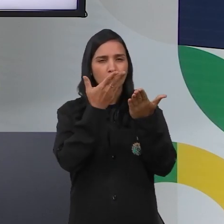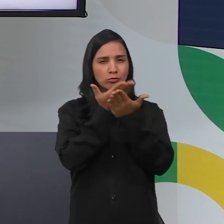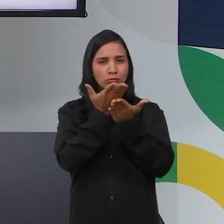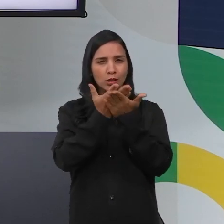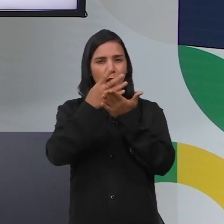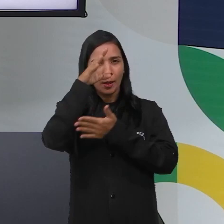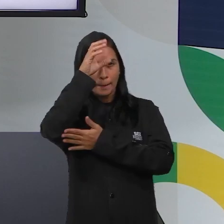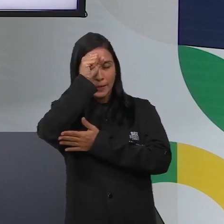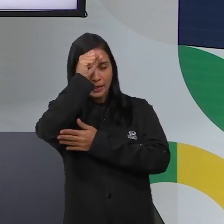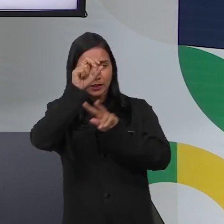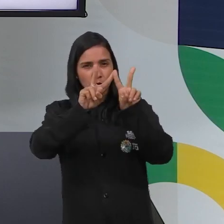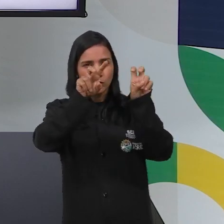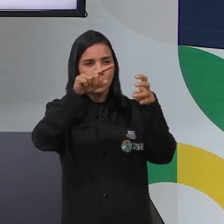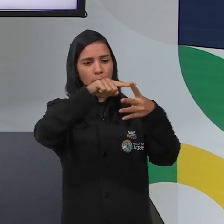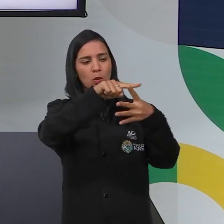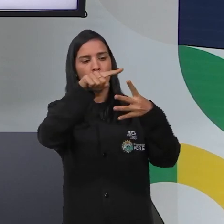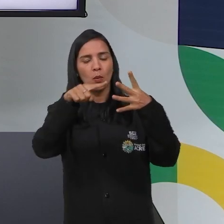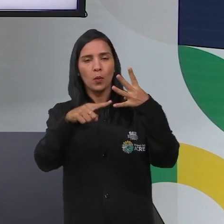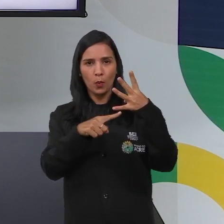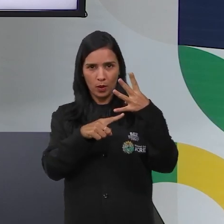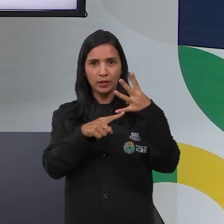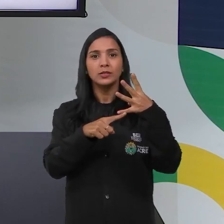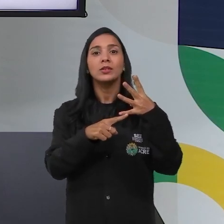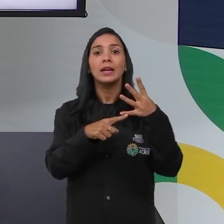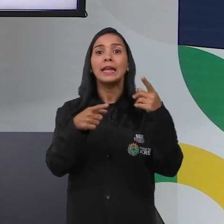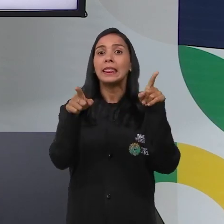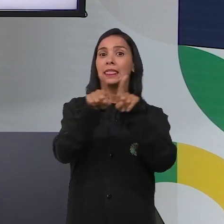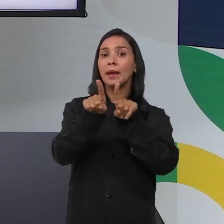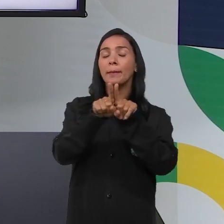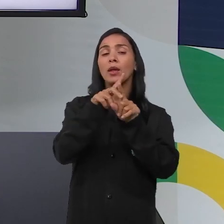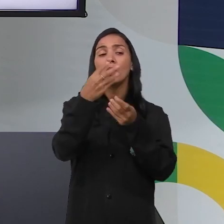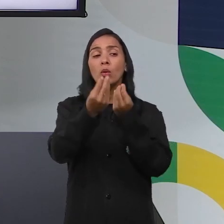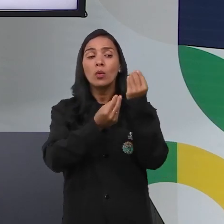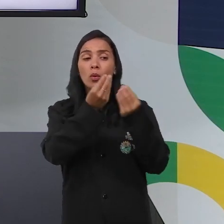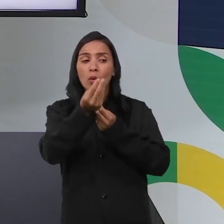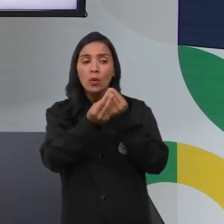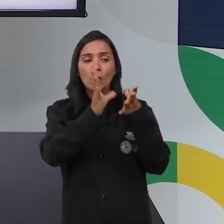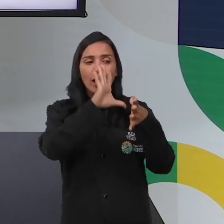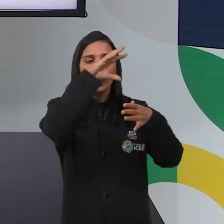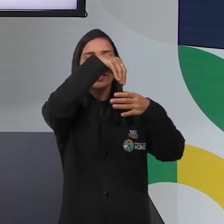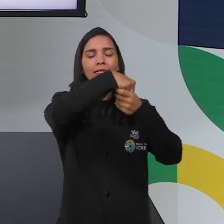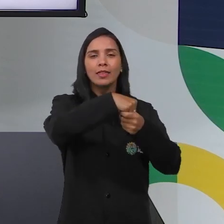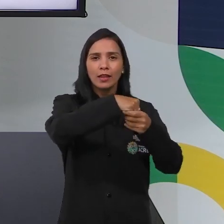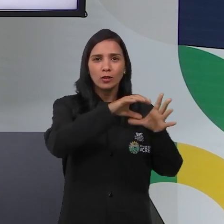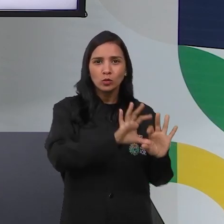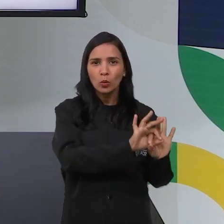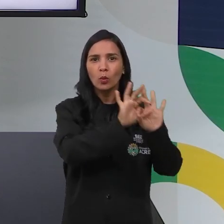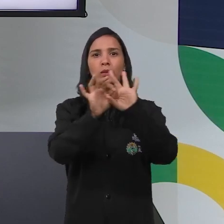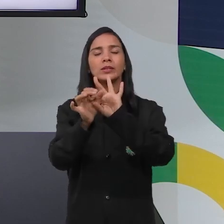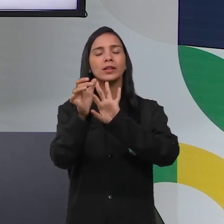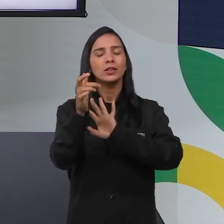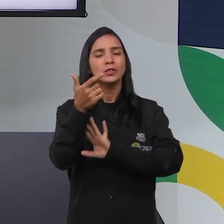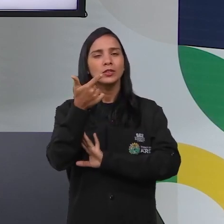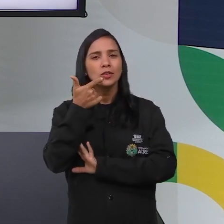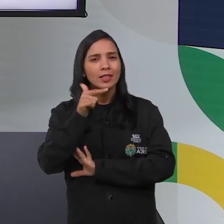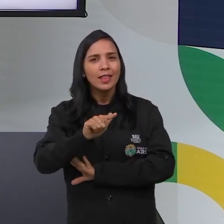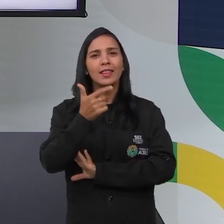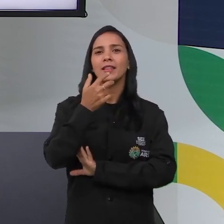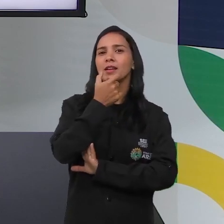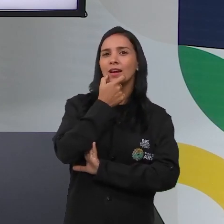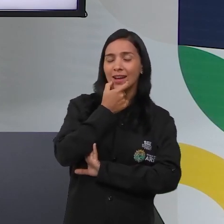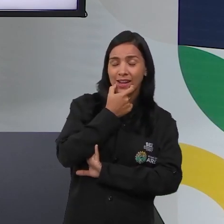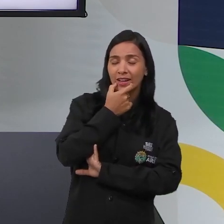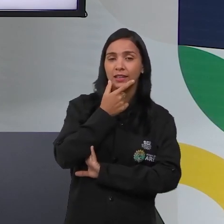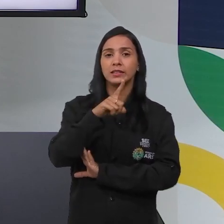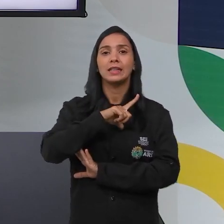também aprender como que eles, entre aspas, funcionam dentro da língua inglesa, tudo bem? Nós temos também